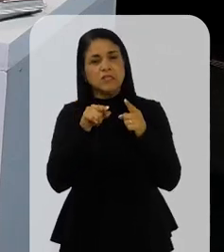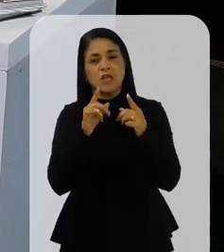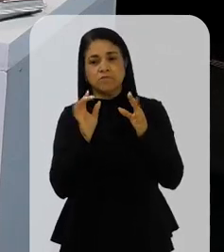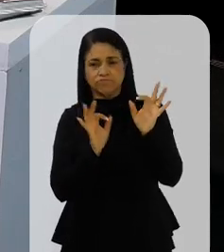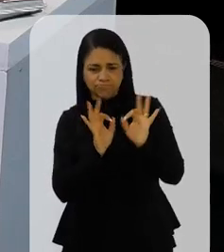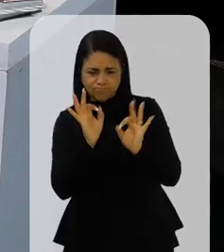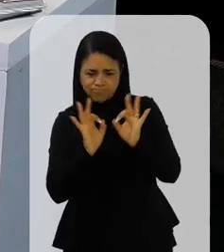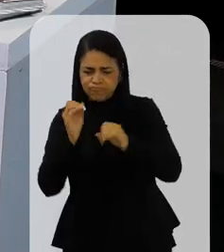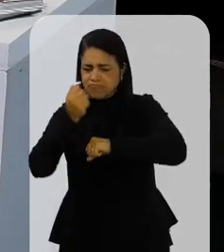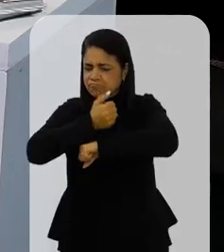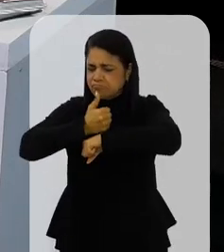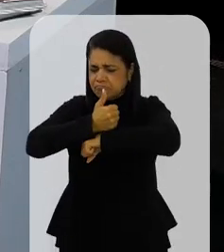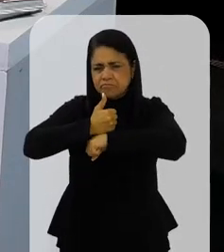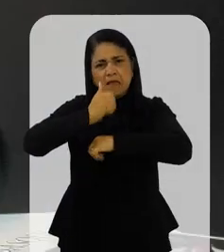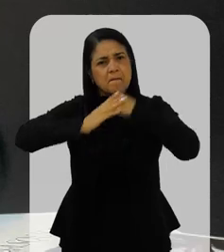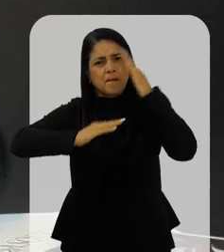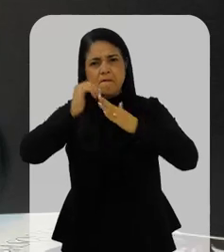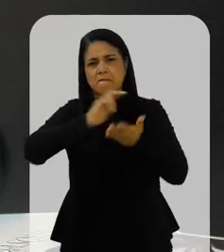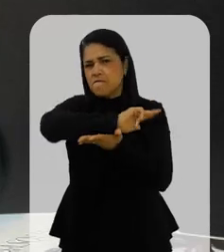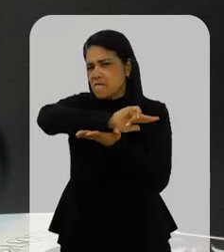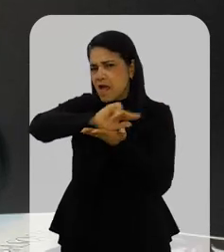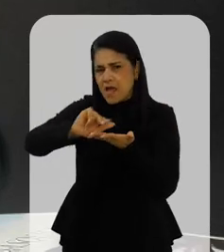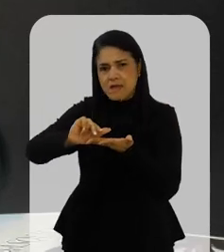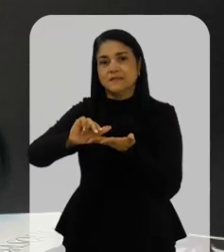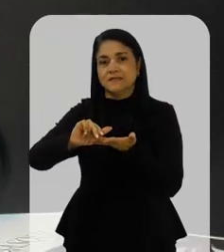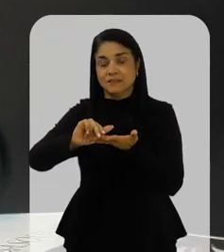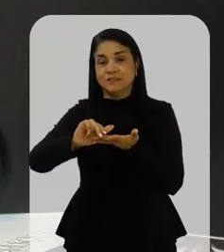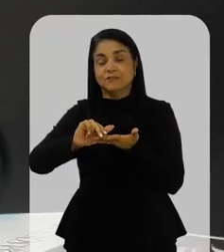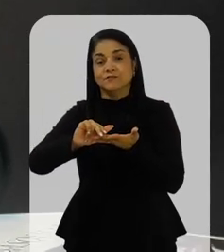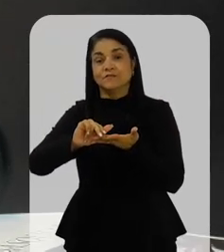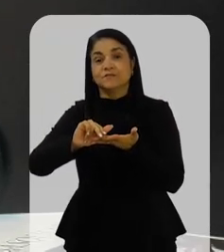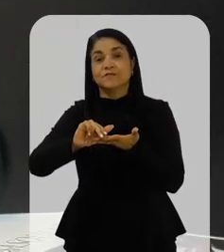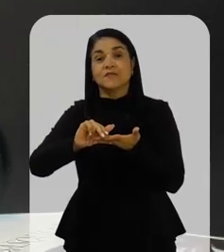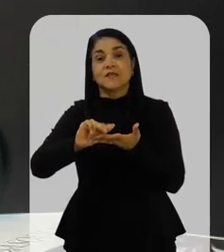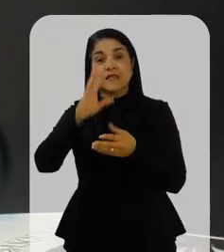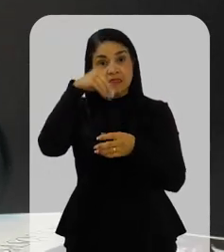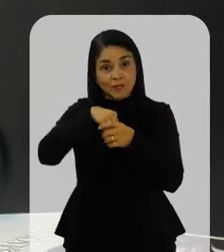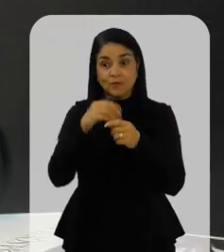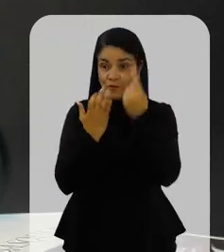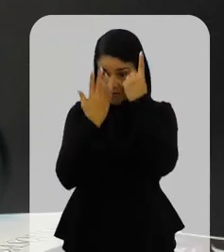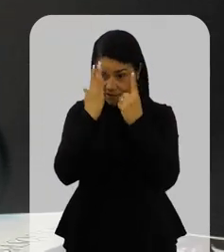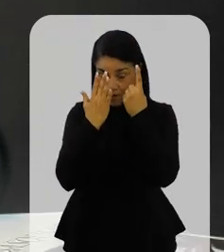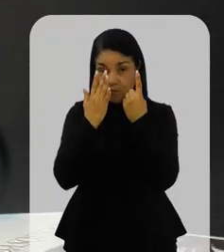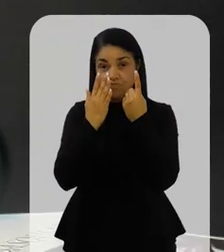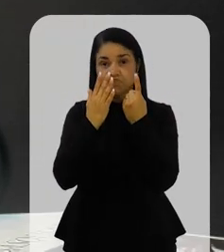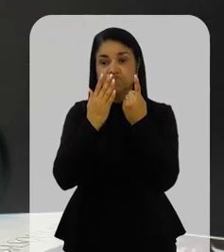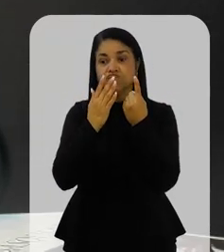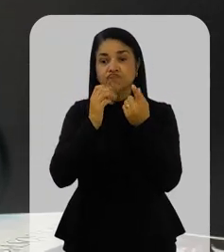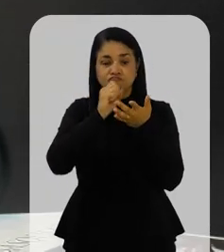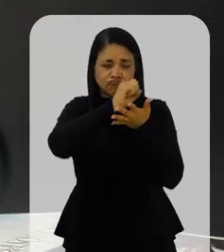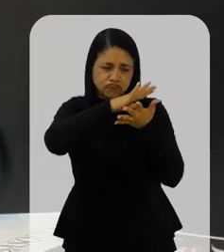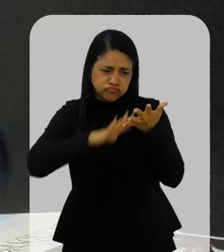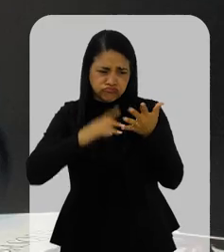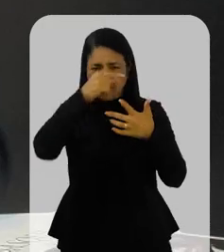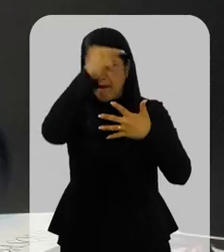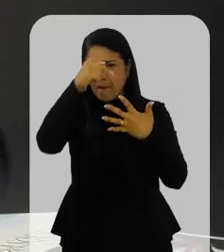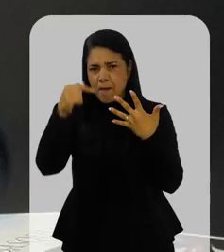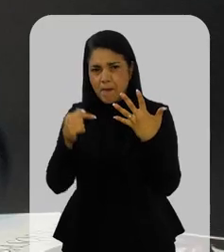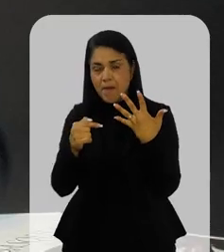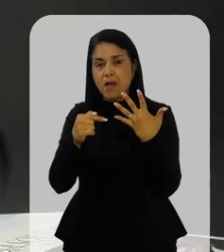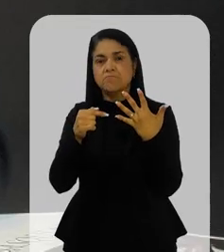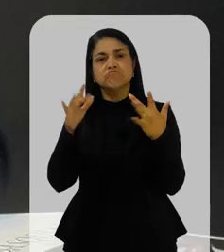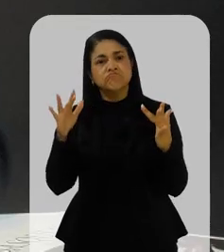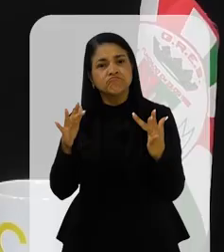carnavalesco, coreógrafo de comissão de frente e de ala coreografada. Dessas inúmeras atividades, qual é que mais você se